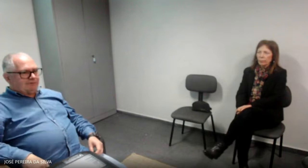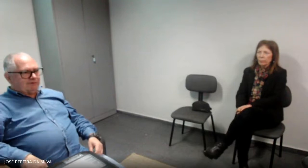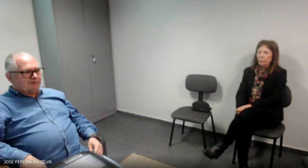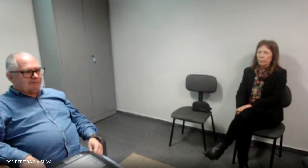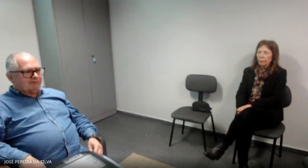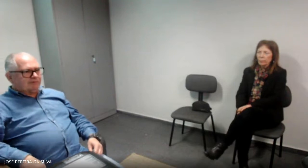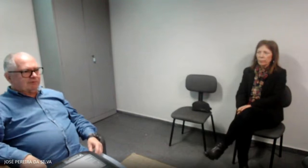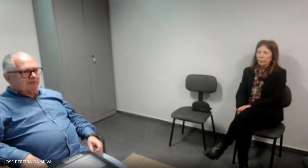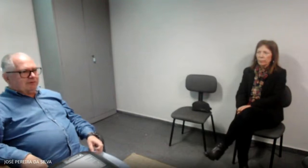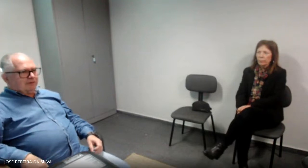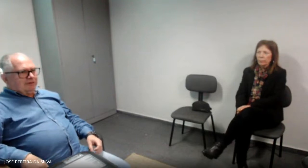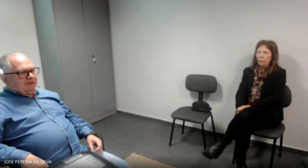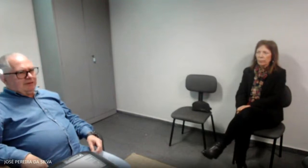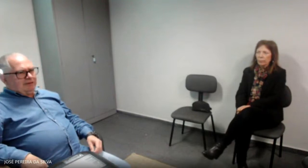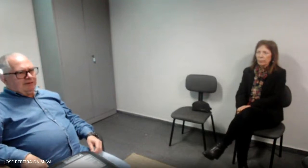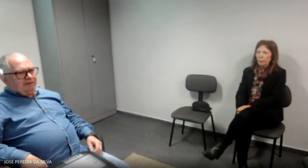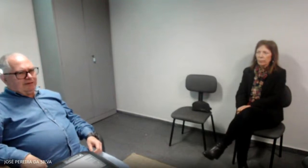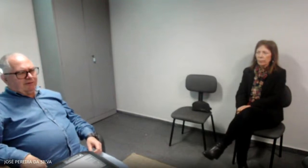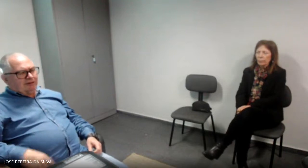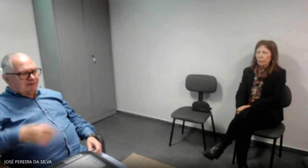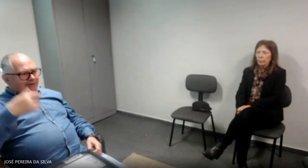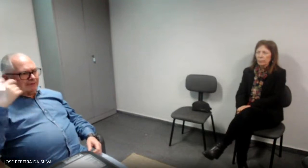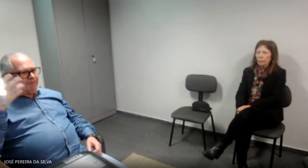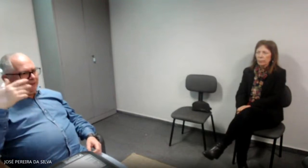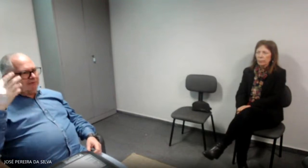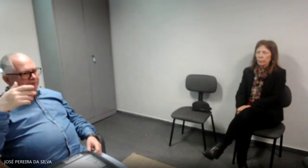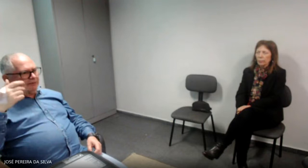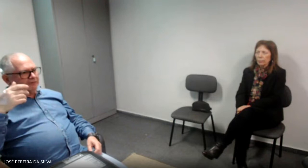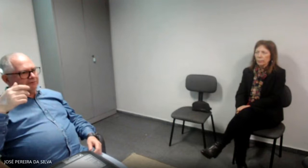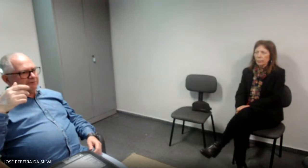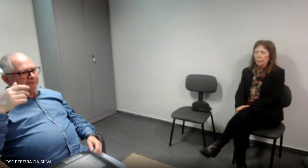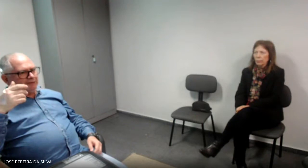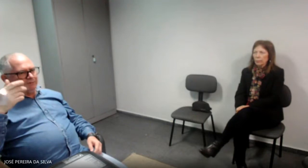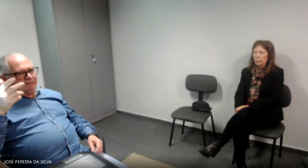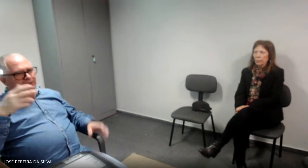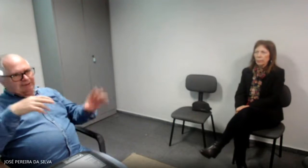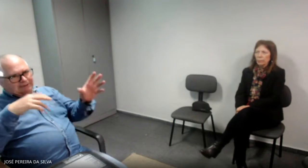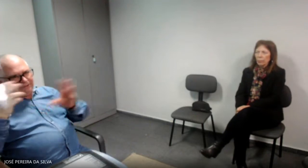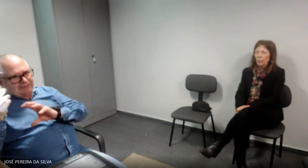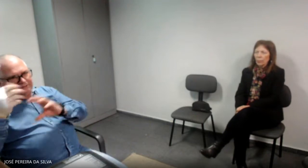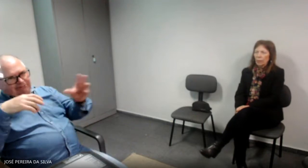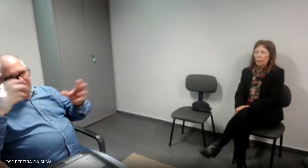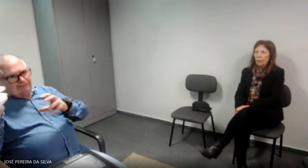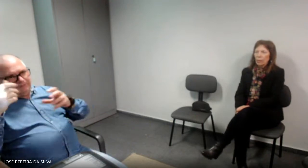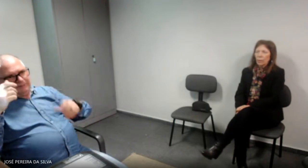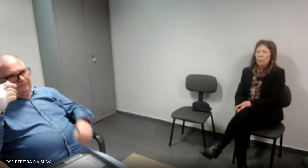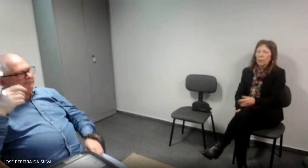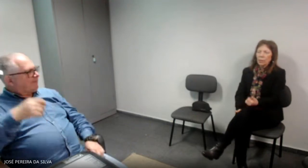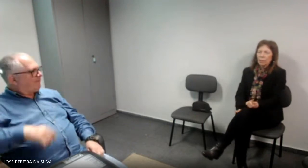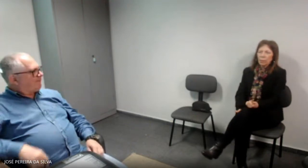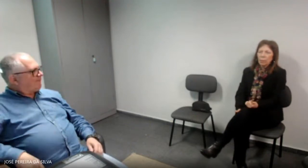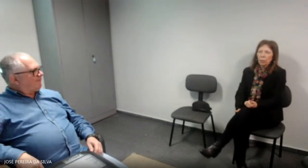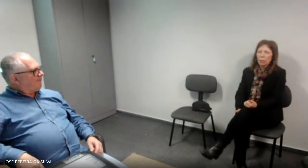época, fez até um estudo. E eu gosto de ficar sempre lendo, estudando essas coisas assim, para a gente perceber e ter essa ligação.